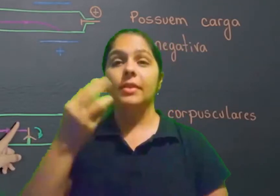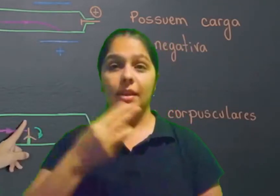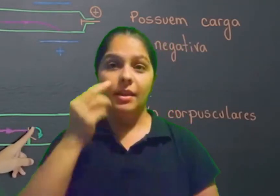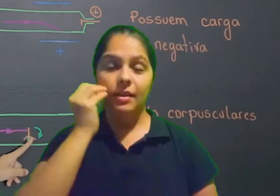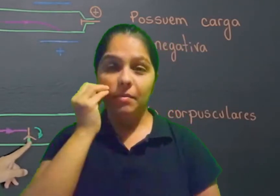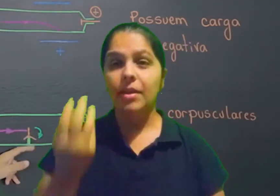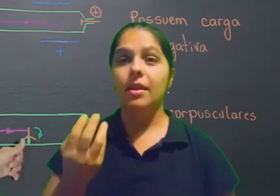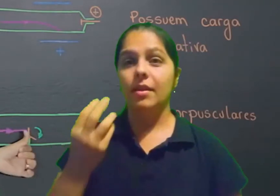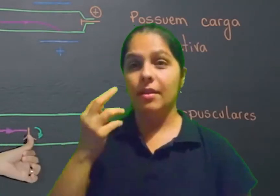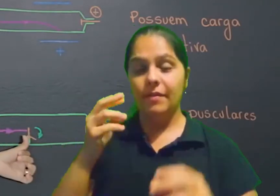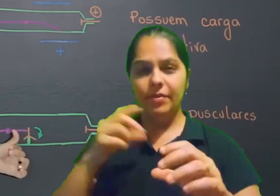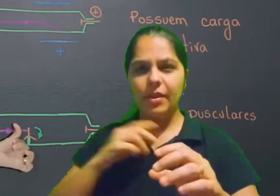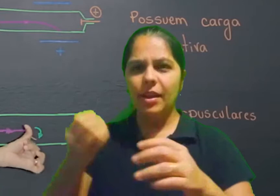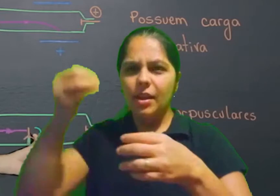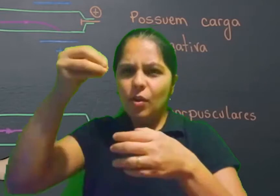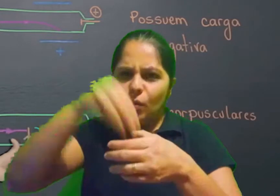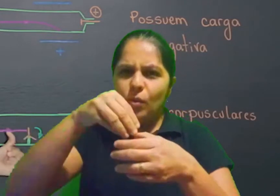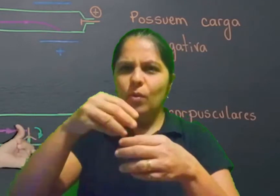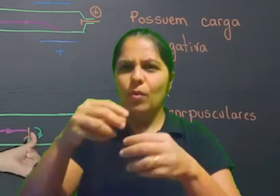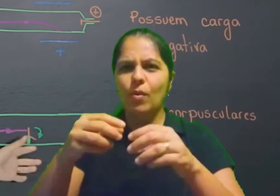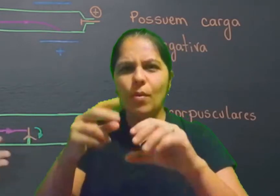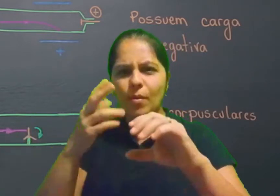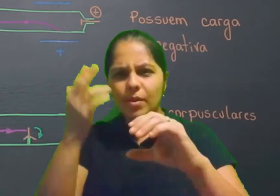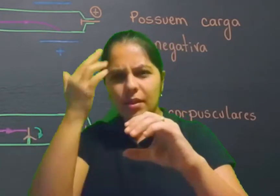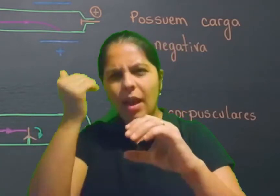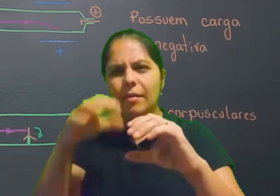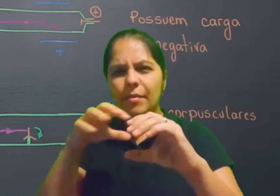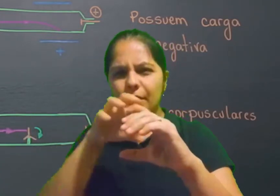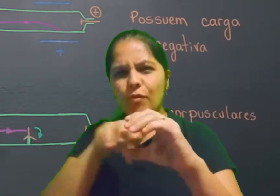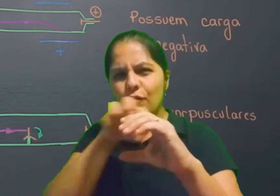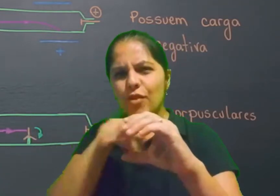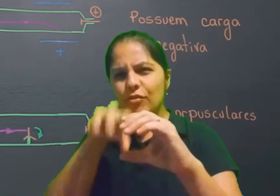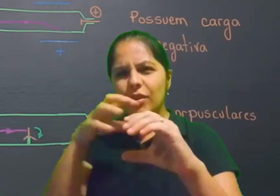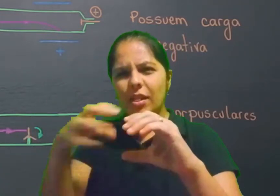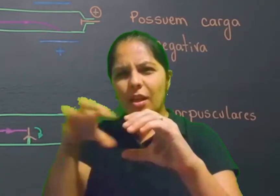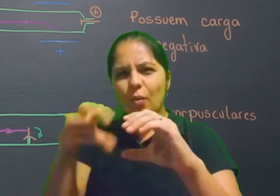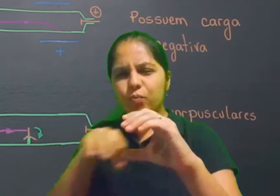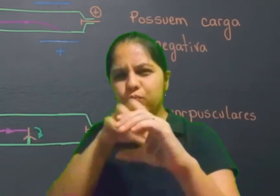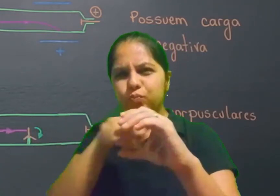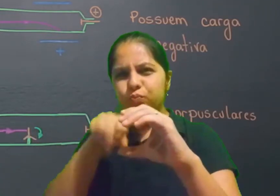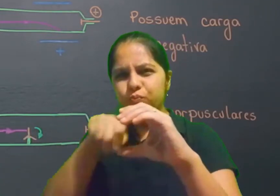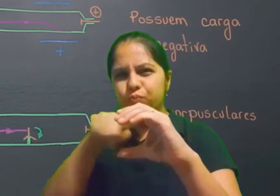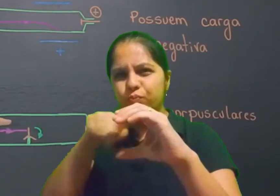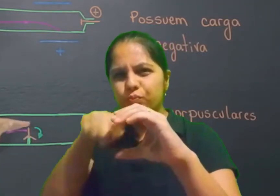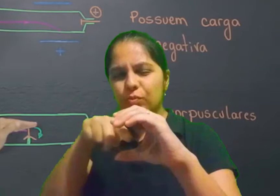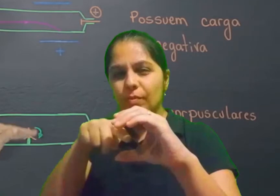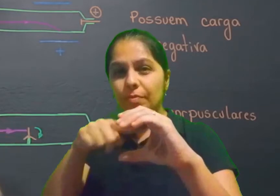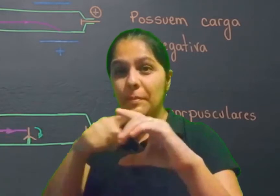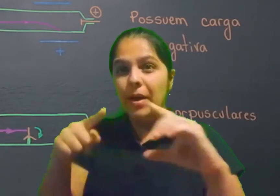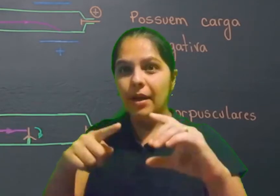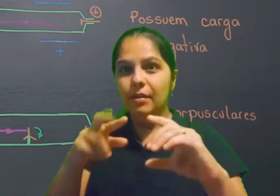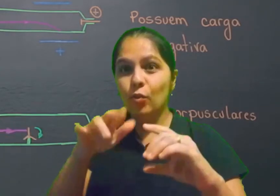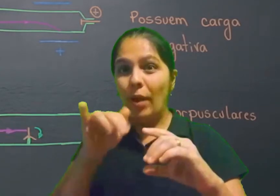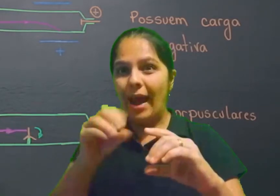moinho, certo? Uma hélicezinha aqui, quase sem atrito. Quando os raios catódicos batiam